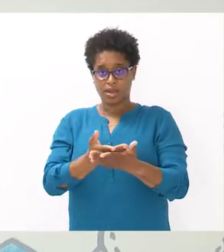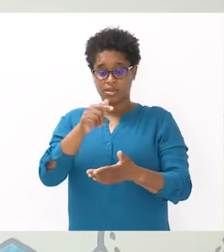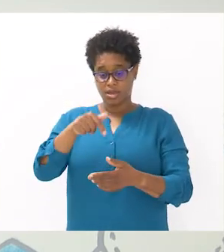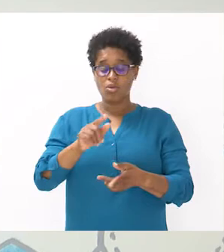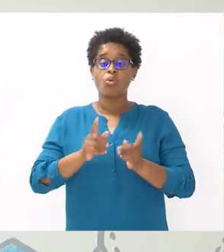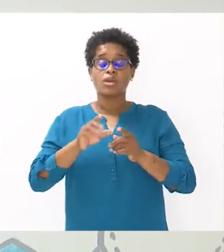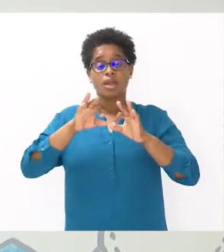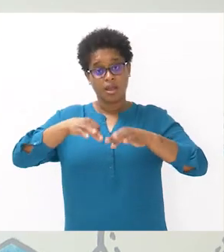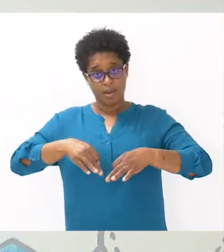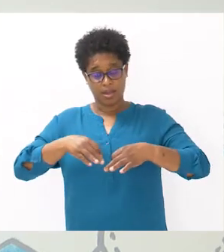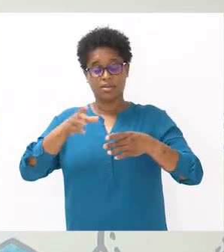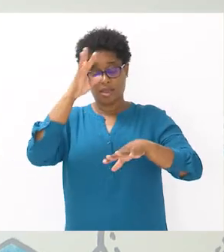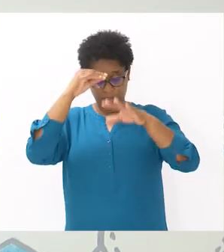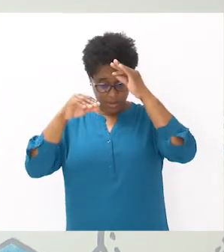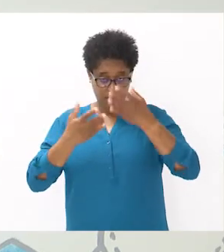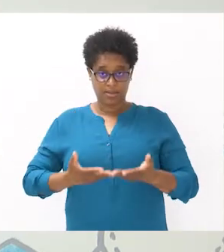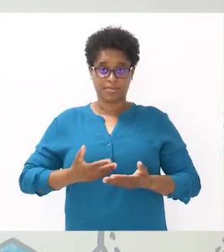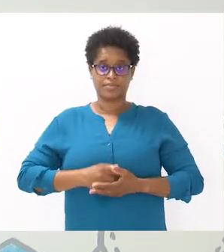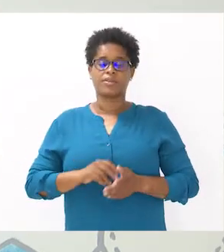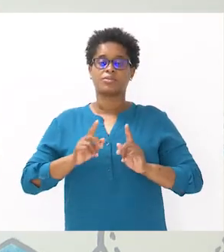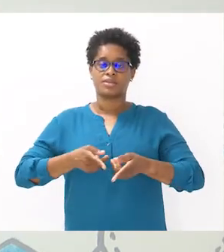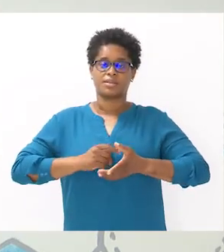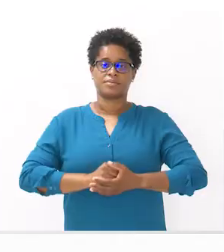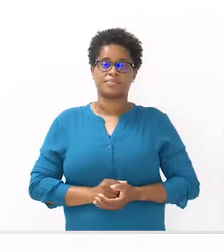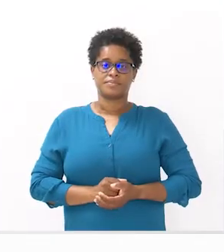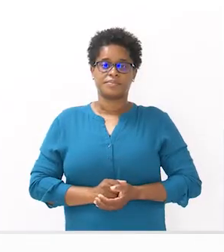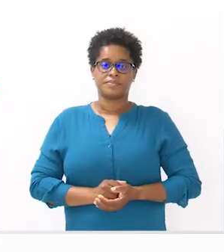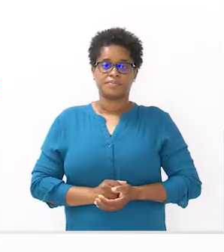aquilo que acabaram de aprender. Vamos lá?